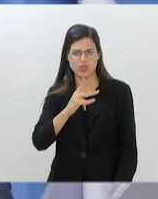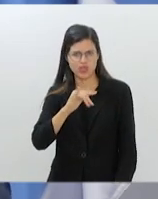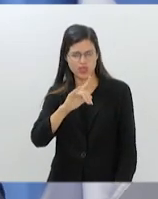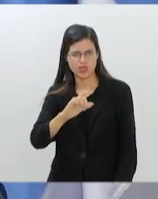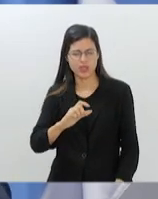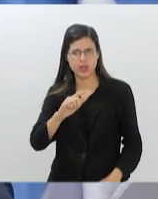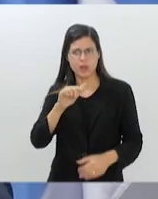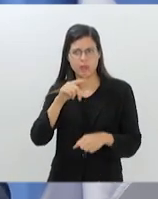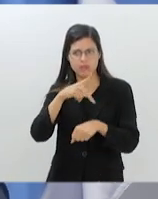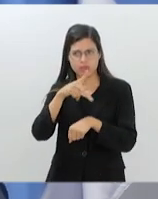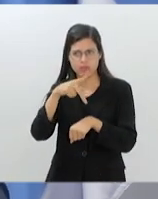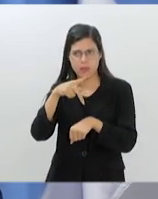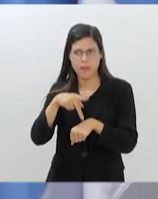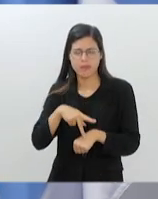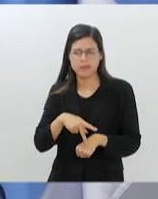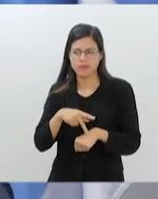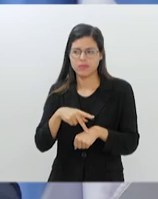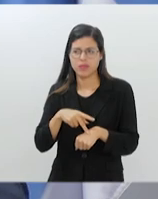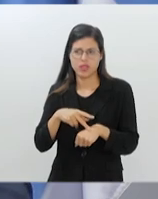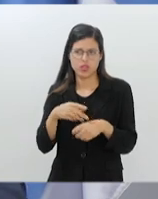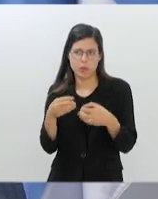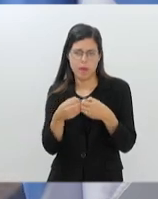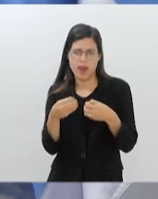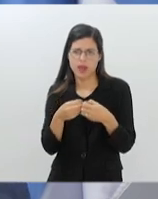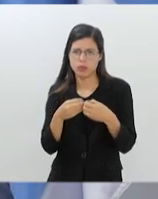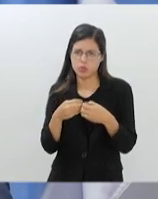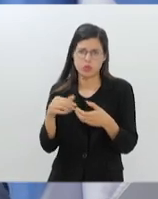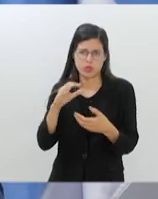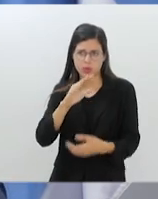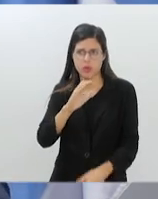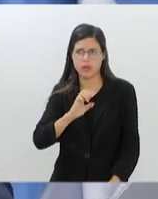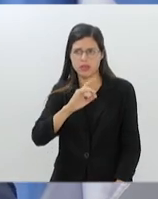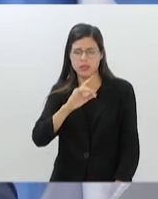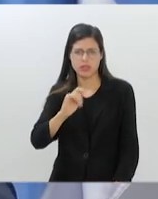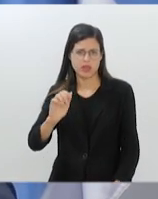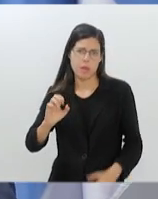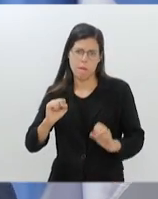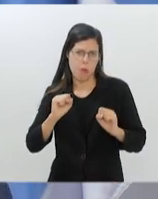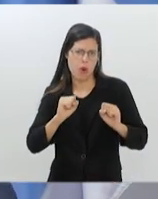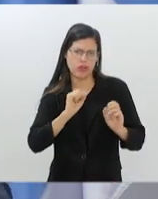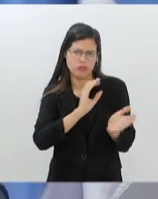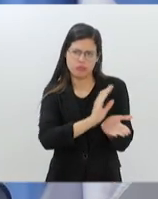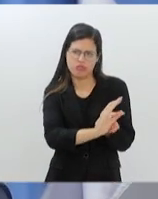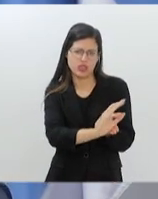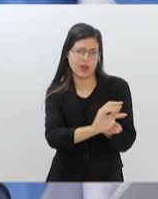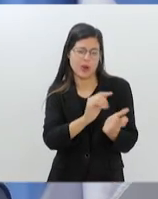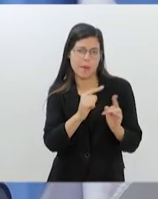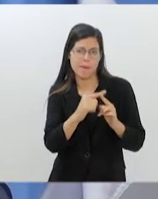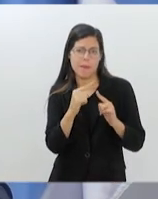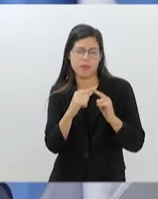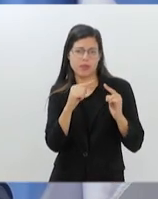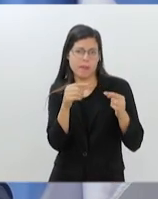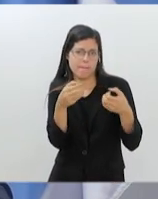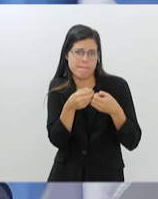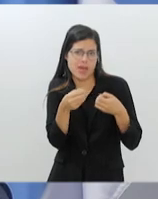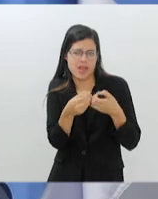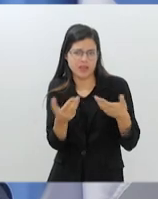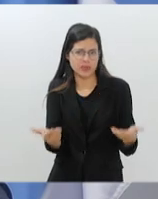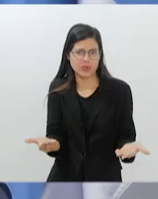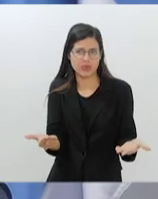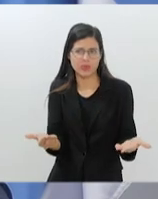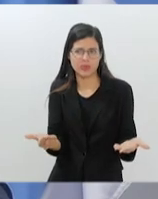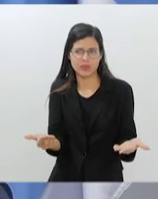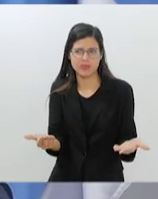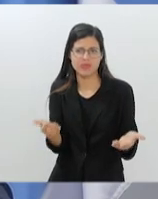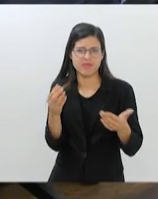seu pressuposto a cedai pode Patrocinar o festival de inverno no Chile convidar todo mundo aqui para ir é vizinho eu queria